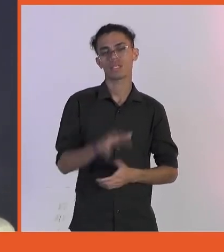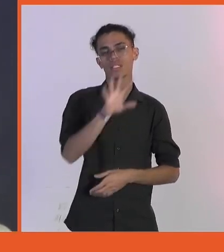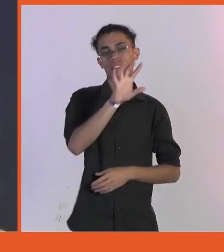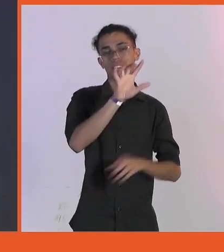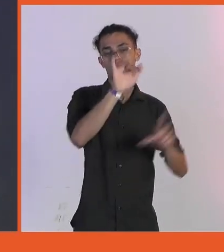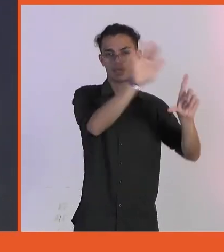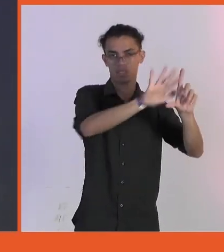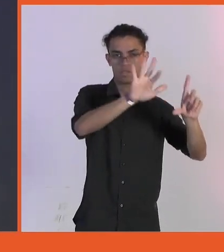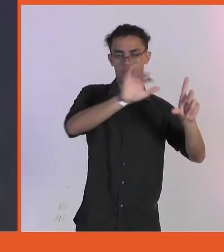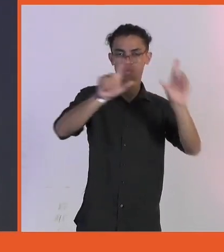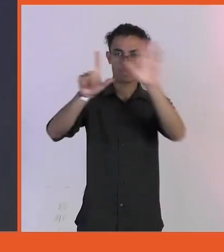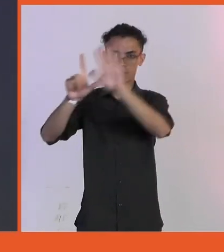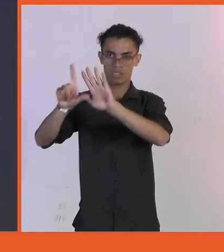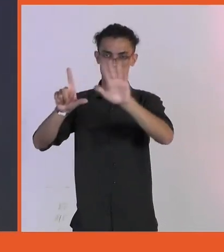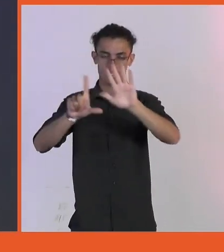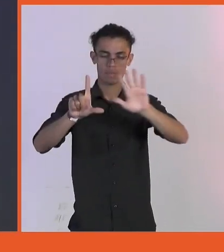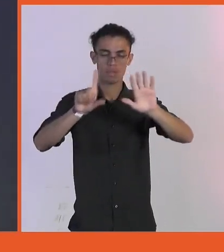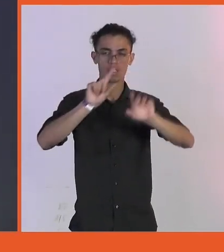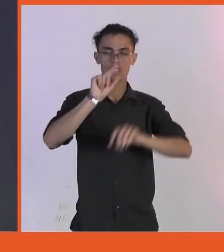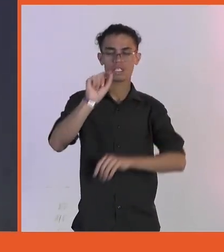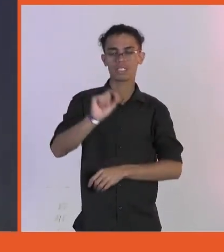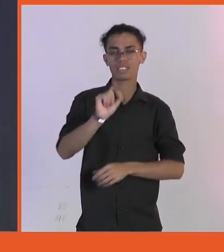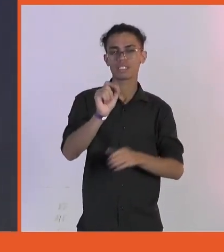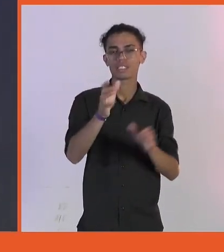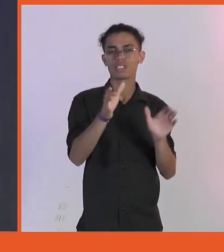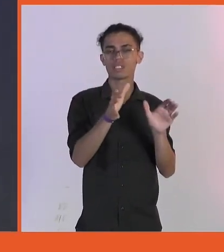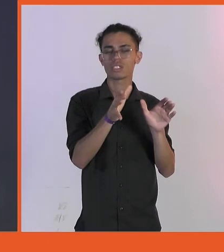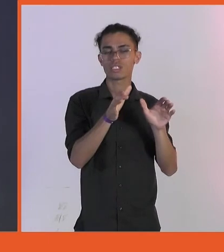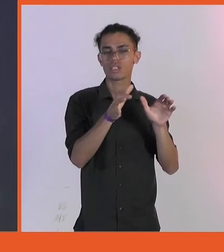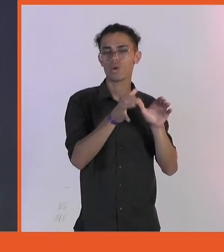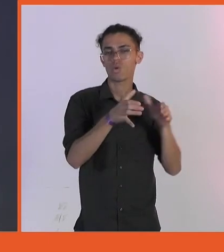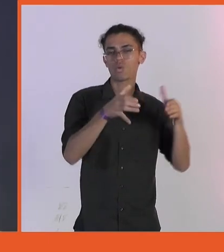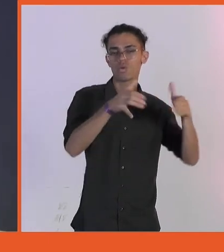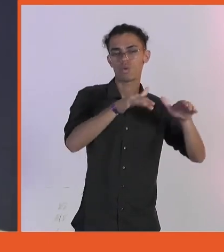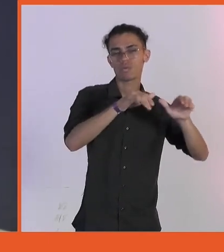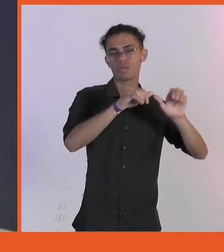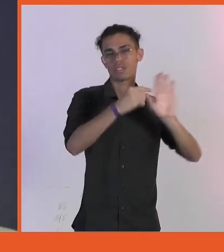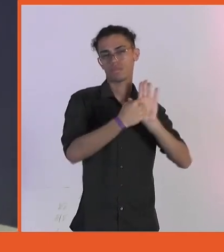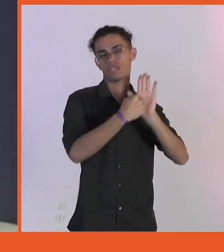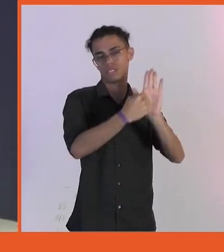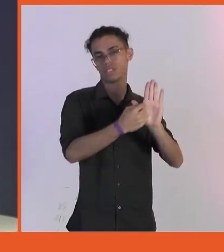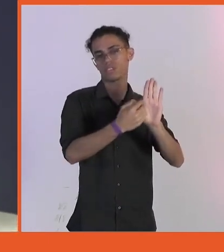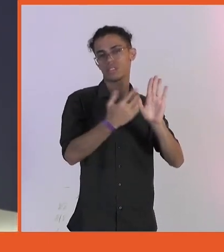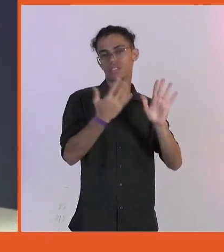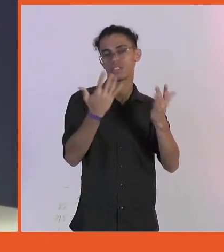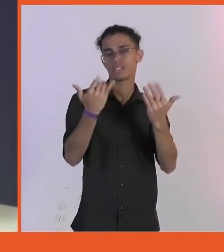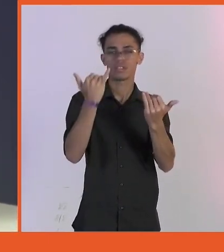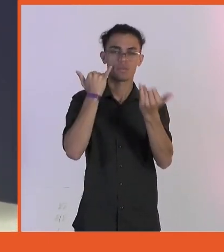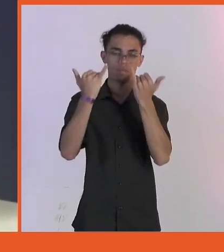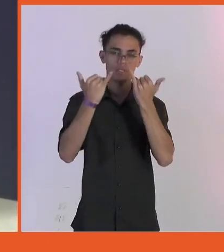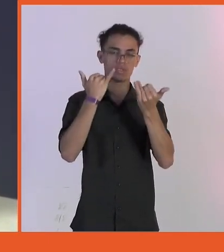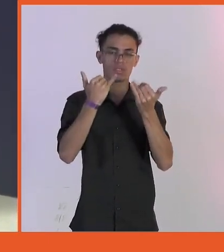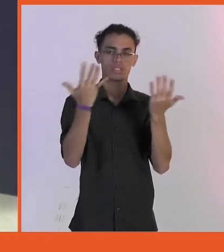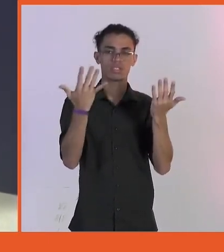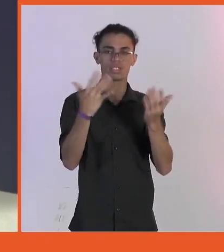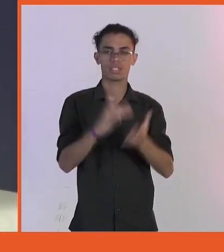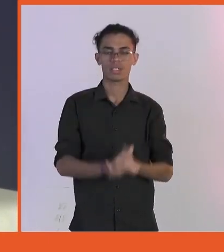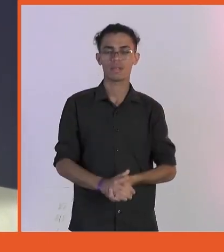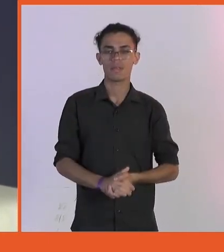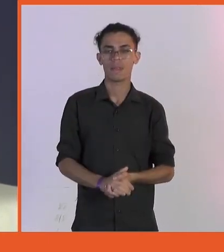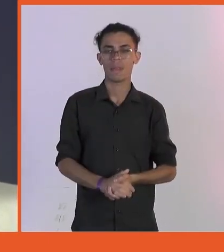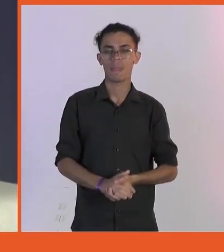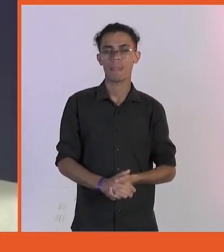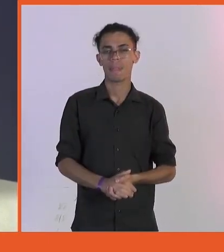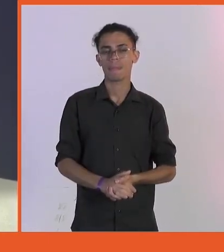plataforma eu falo com um público amplo, me apresento o máximo possível, da forma mais rasa possível. Nesse meio